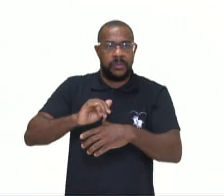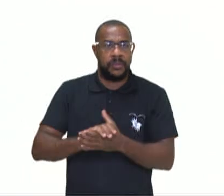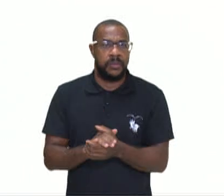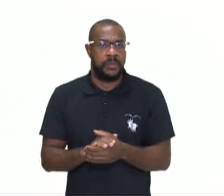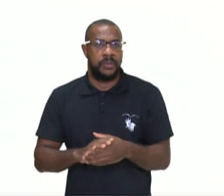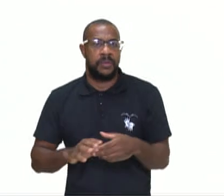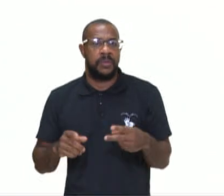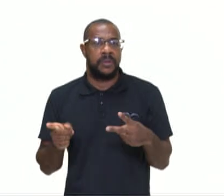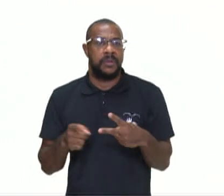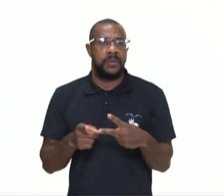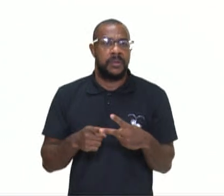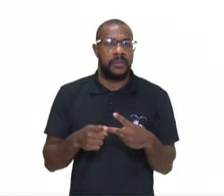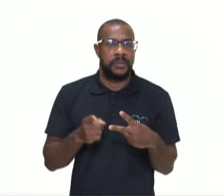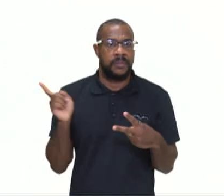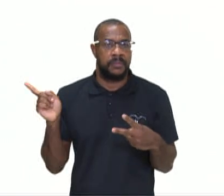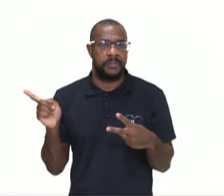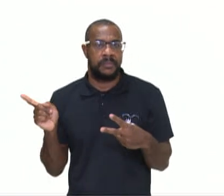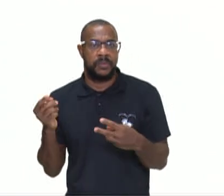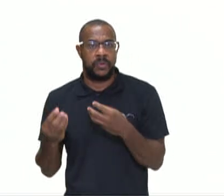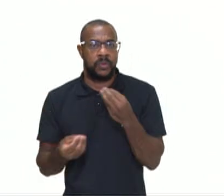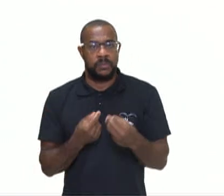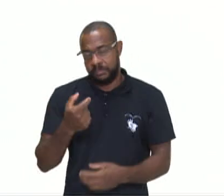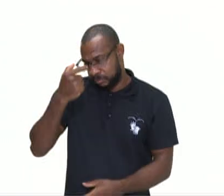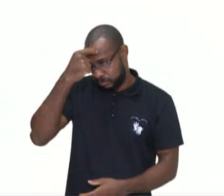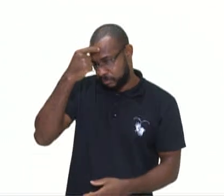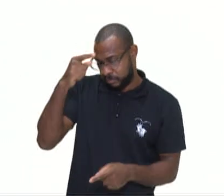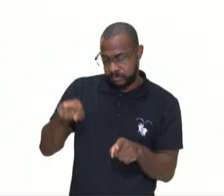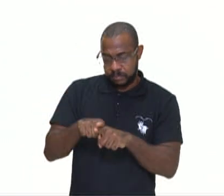arte, a concepção de que escrever é trabalhar.